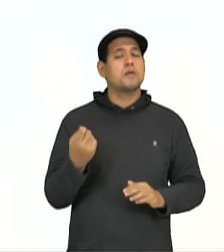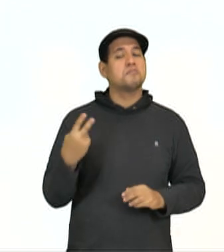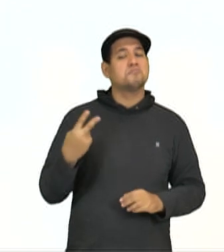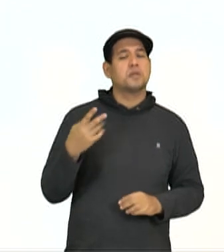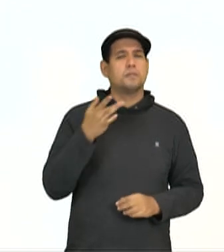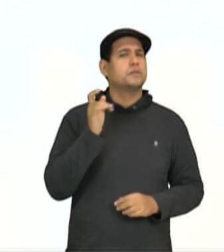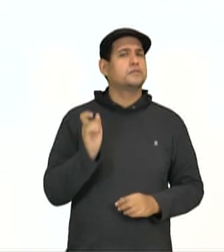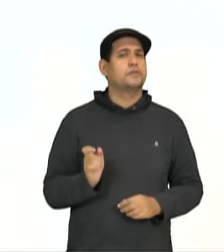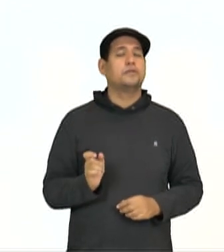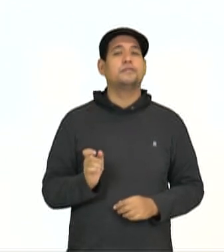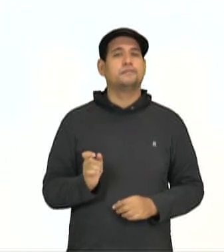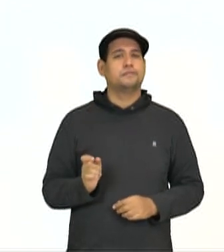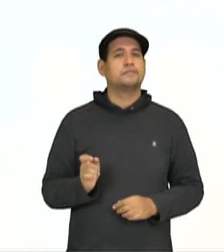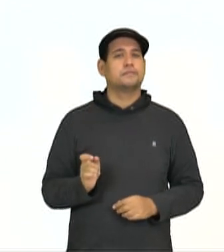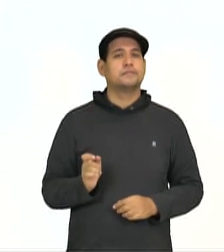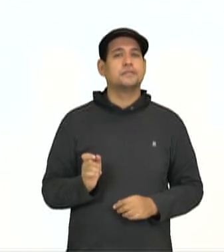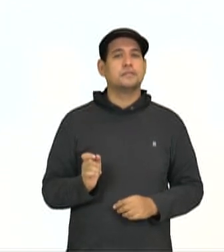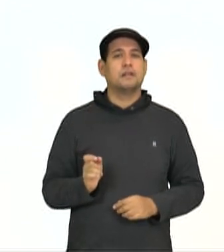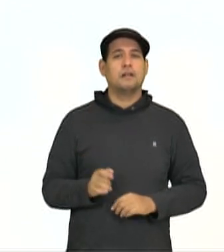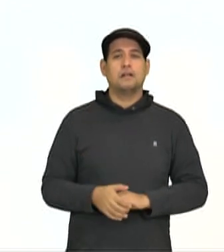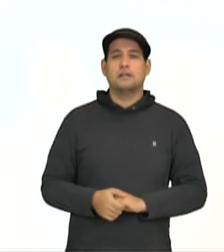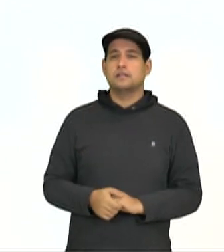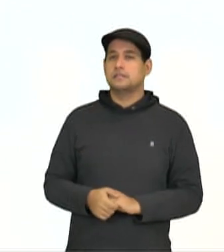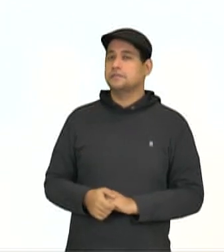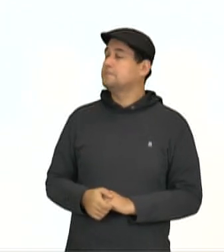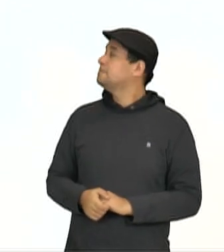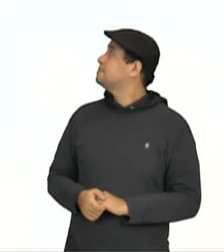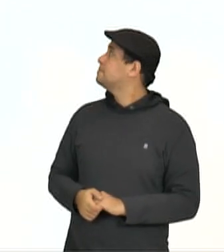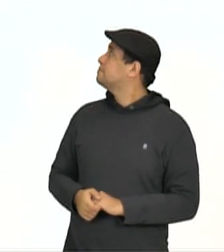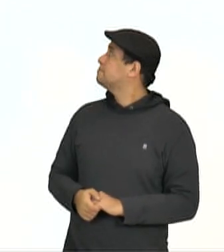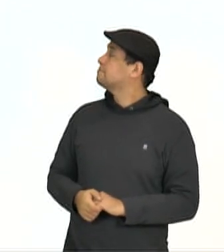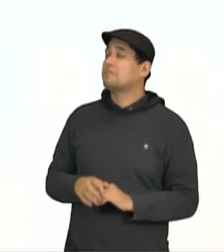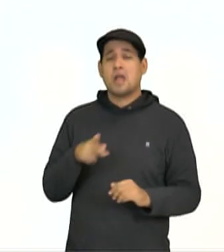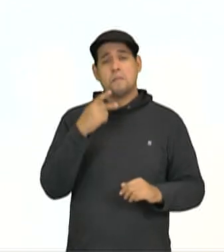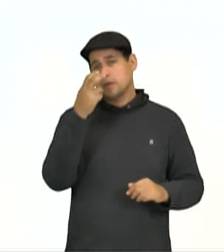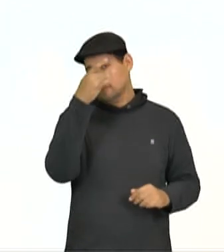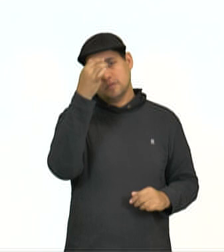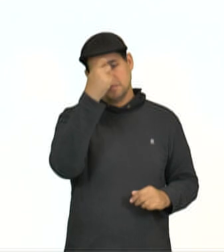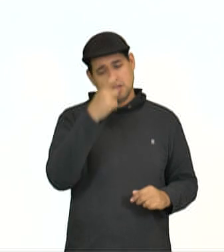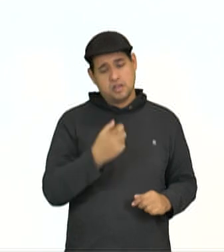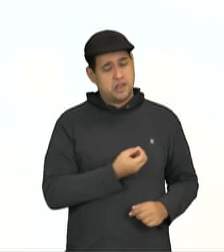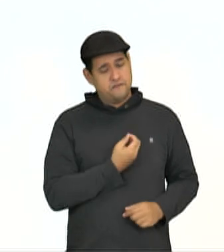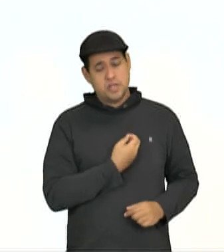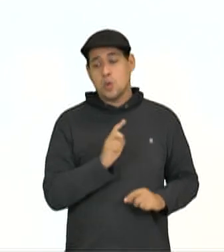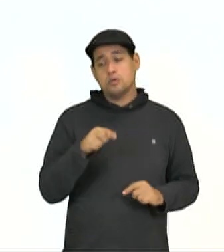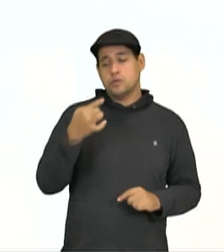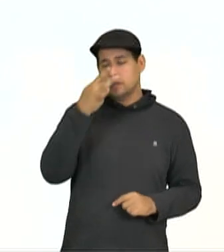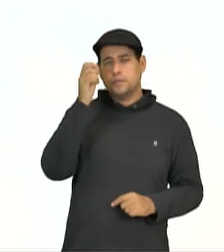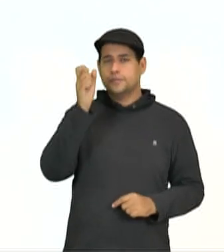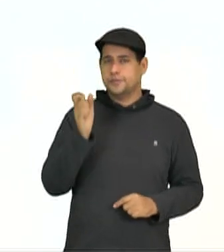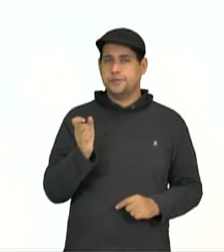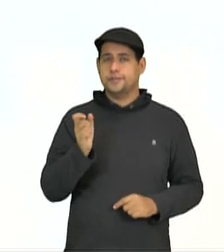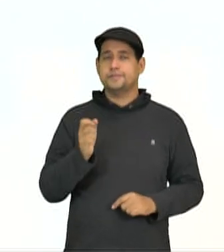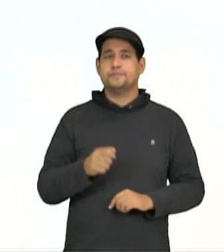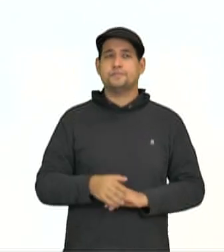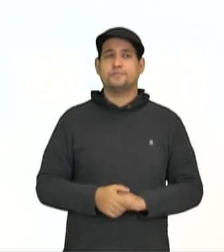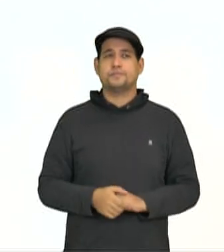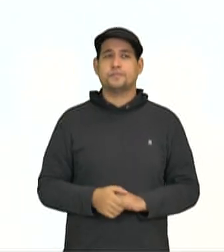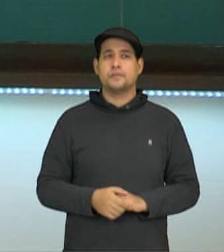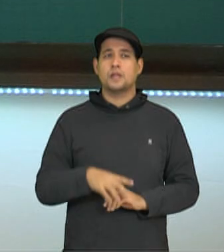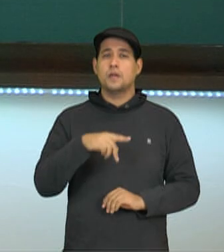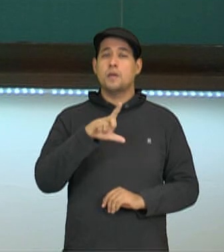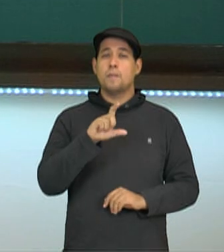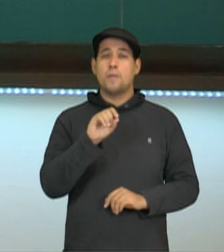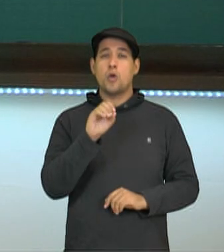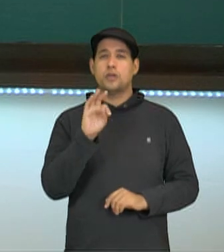ser a própria pessoa contando, que faz parte da história, ou uma outra pessoa. Plot, que significa